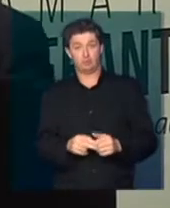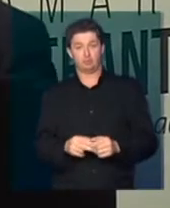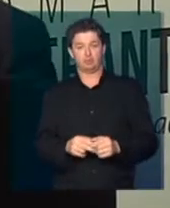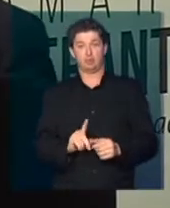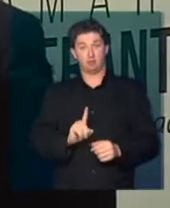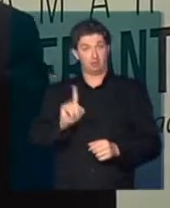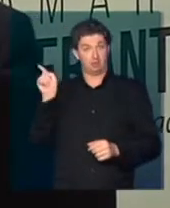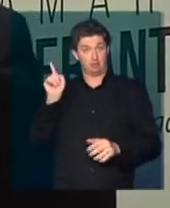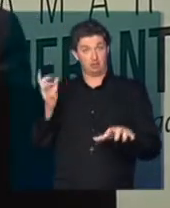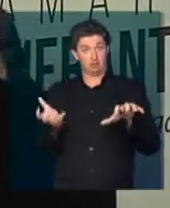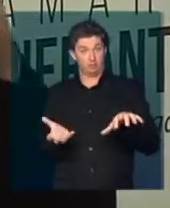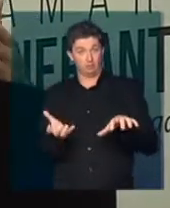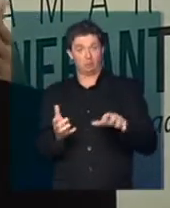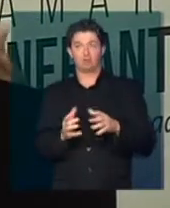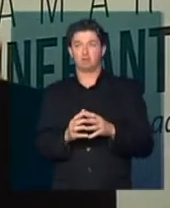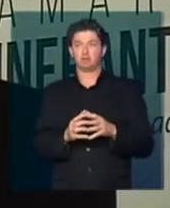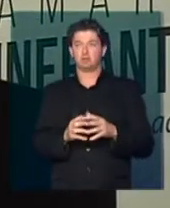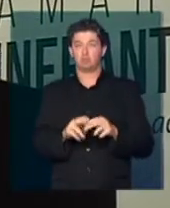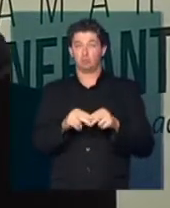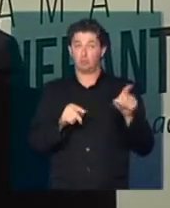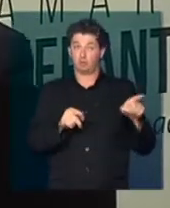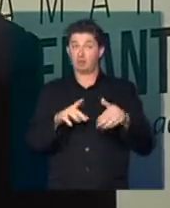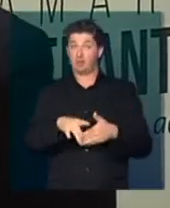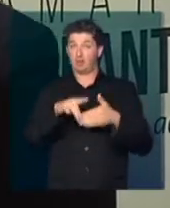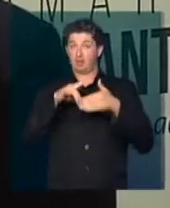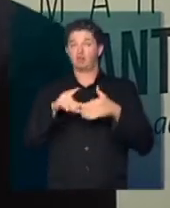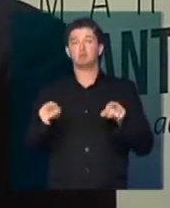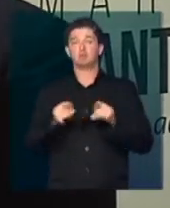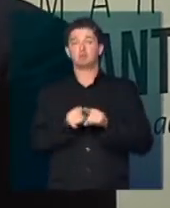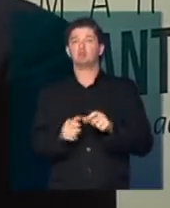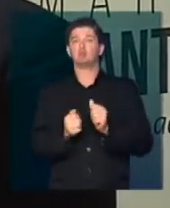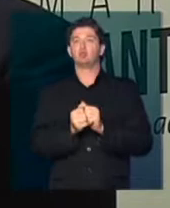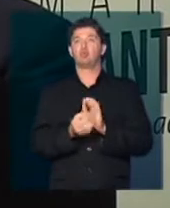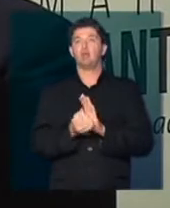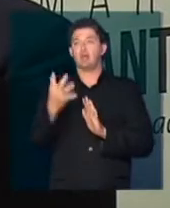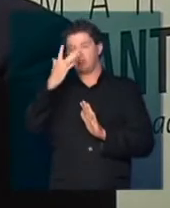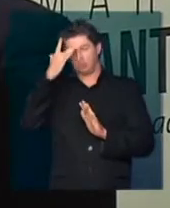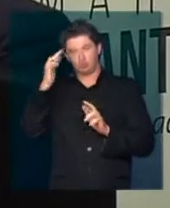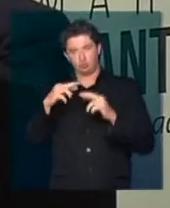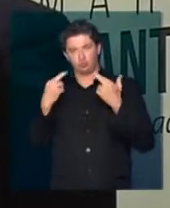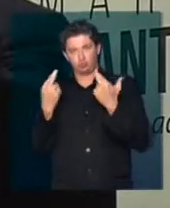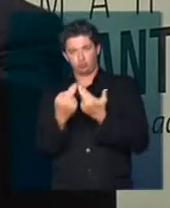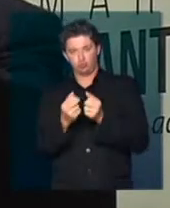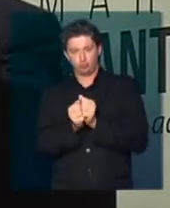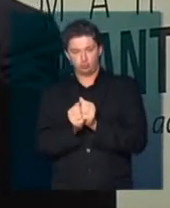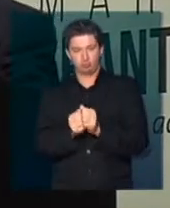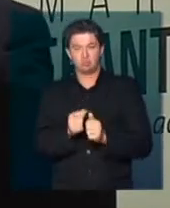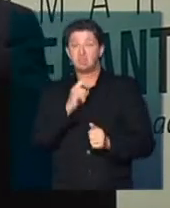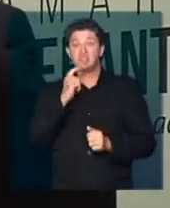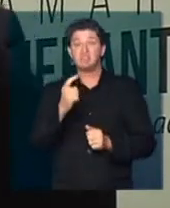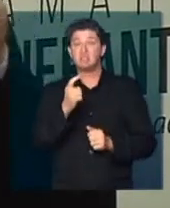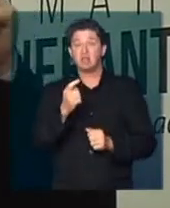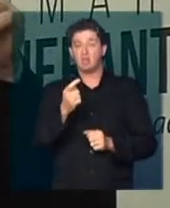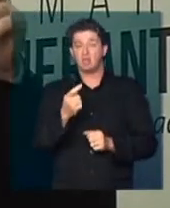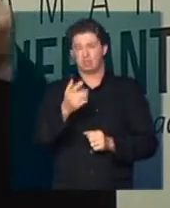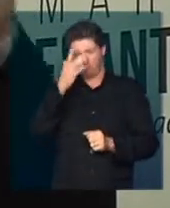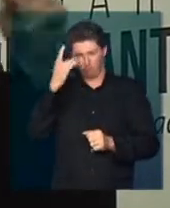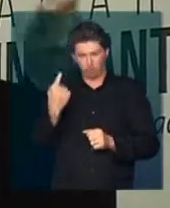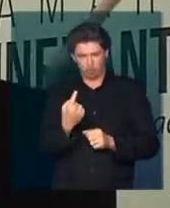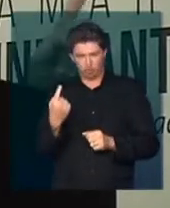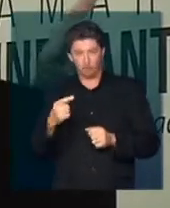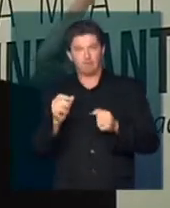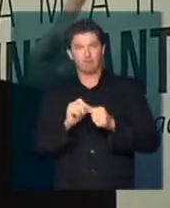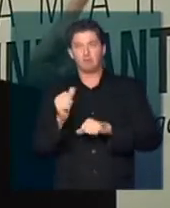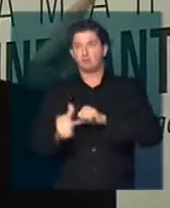do Congresso Nacional, sobre a sua liderança e de muitos, porque ninguém, nenhum homem é capaz de fazer